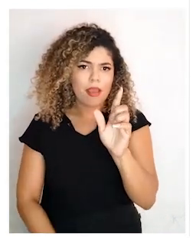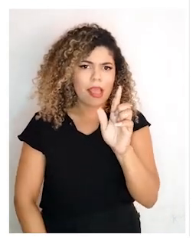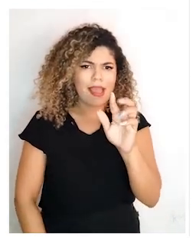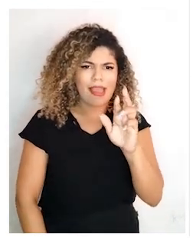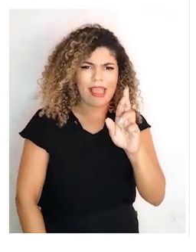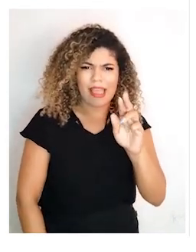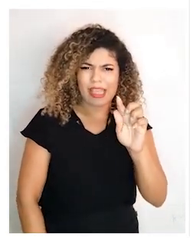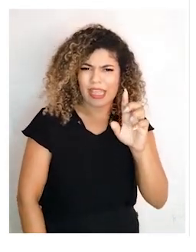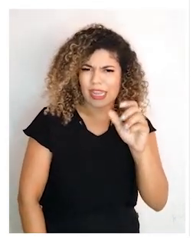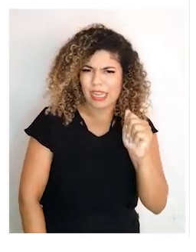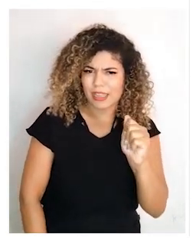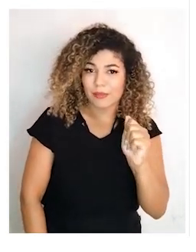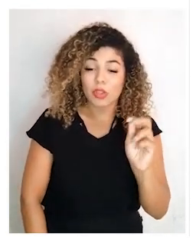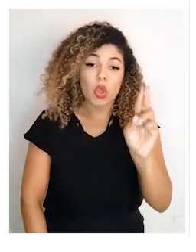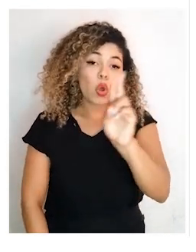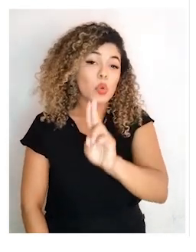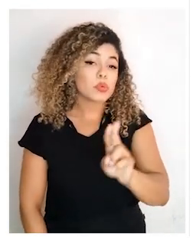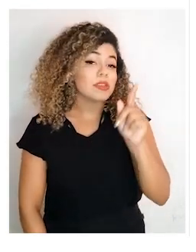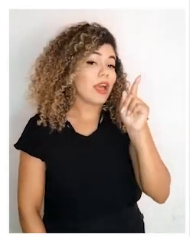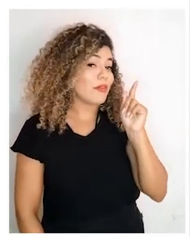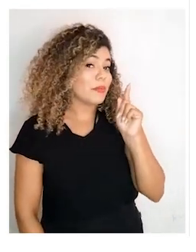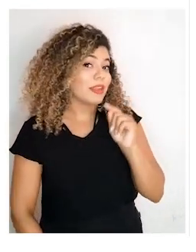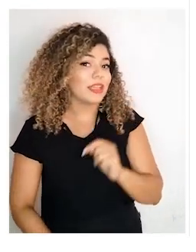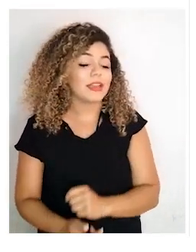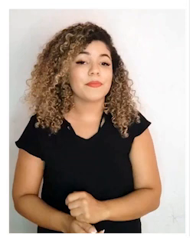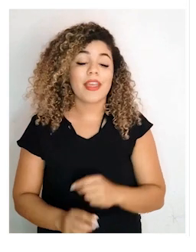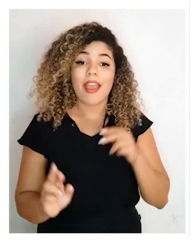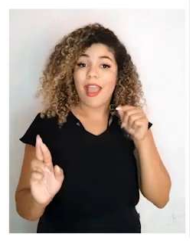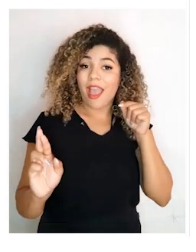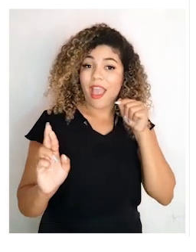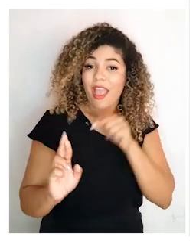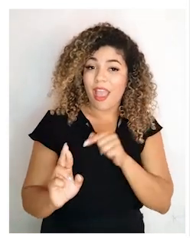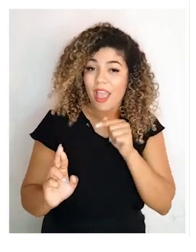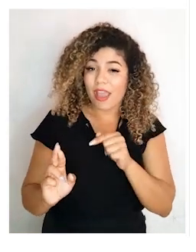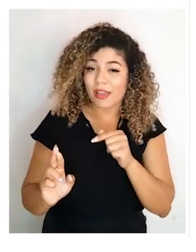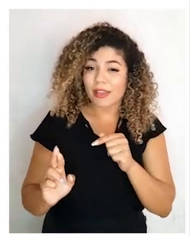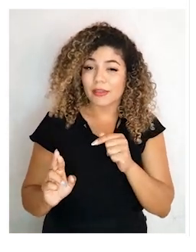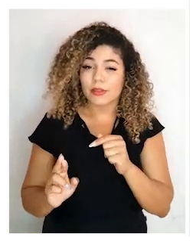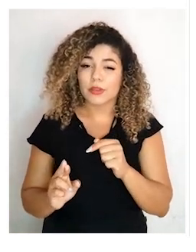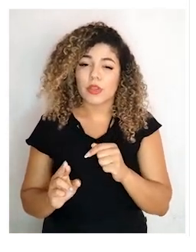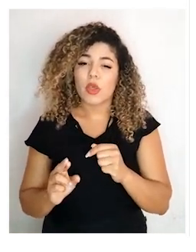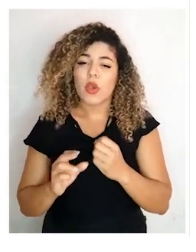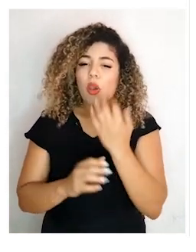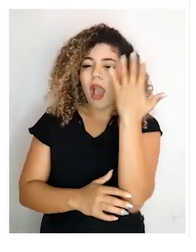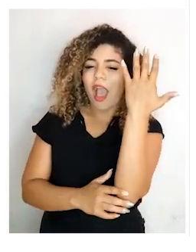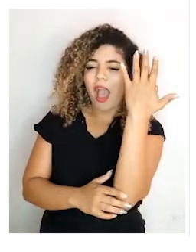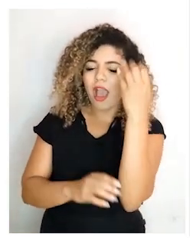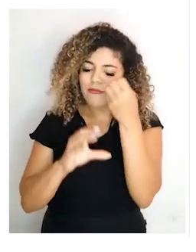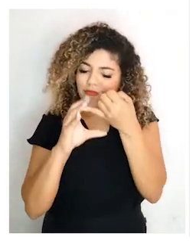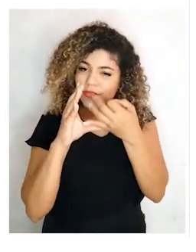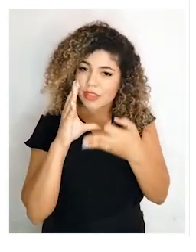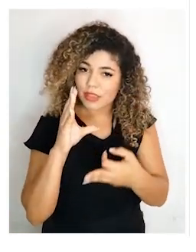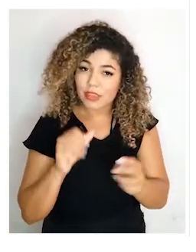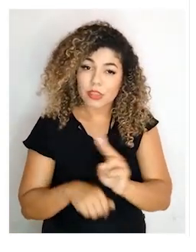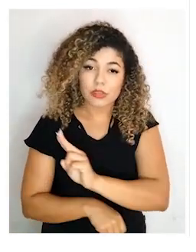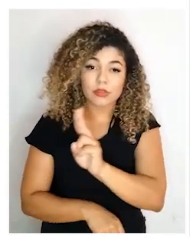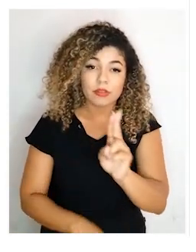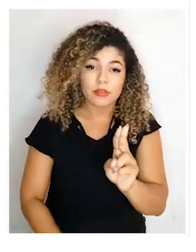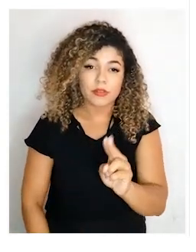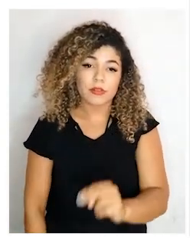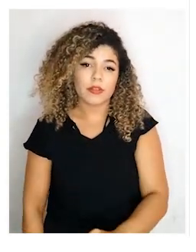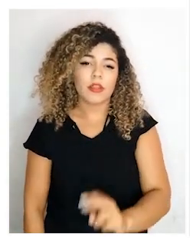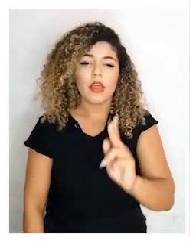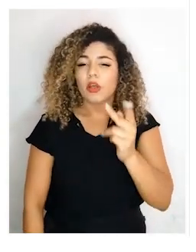electron, utilizada pelos gregos em referência a uma resina produzida por algumas árvores, chamada